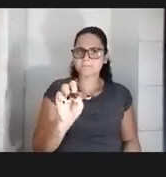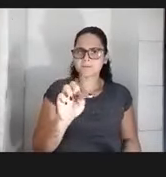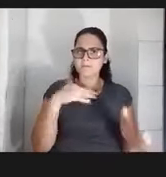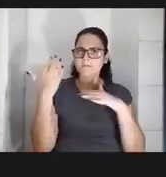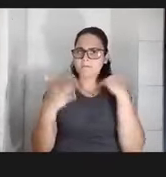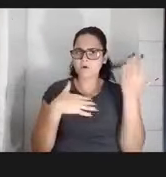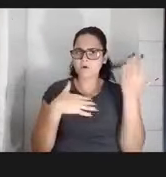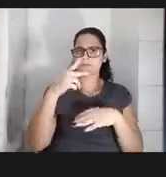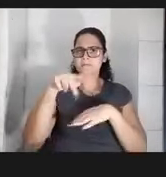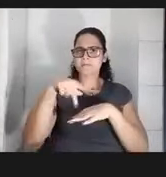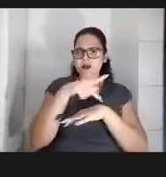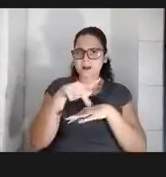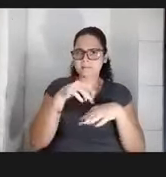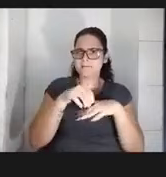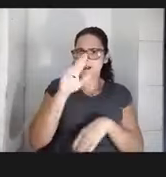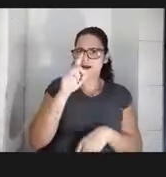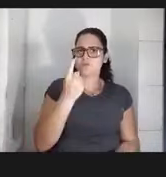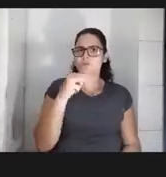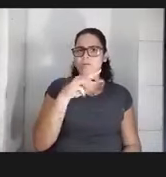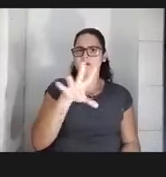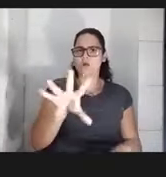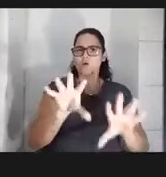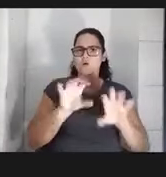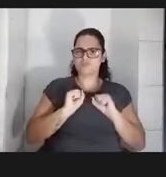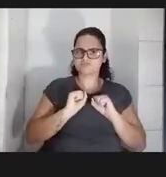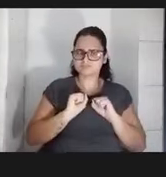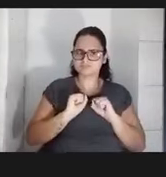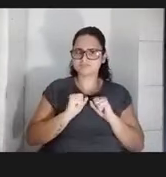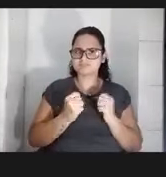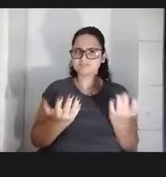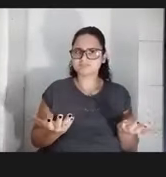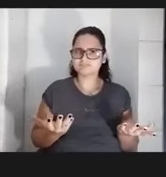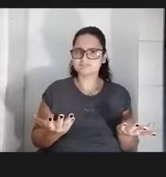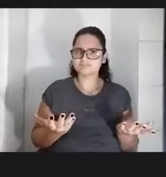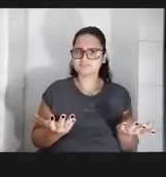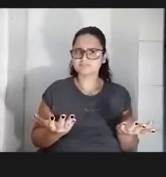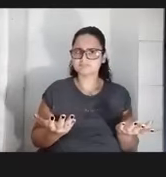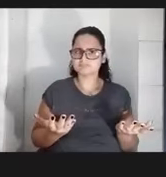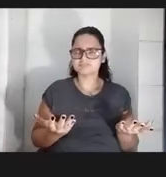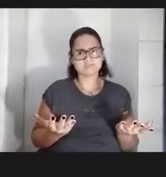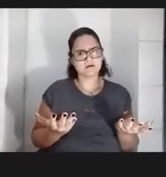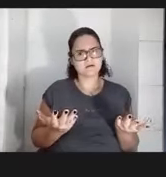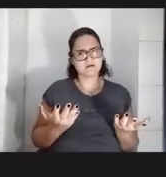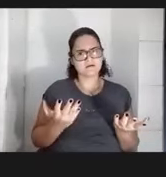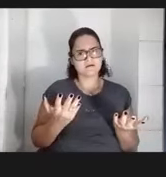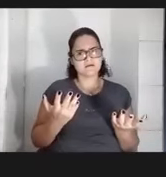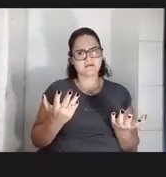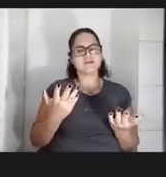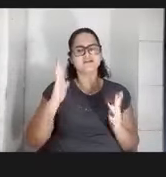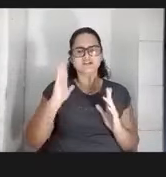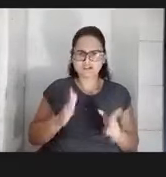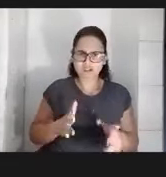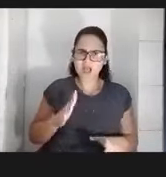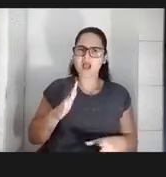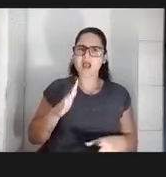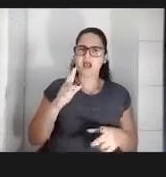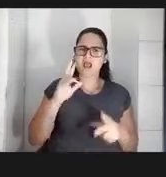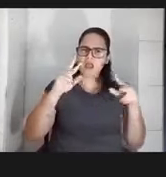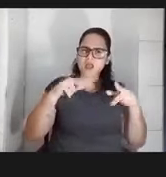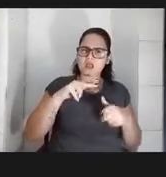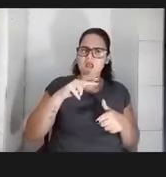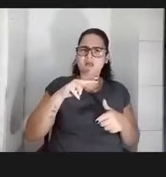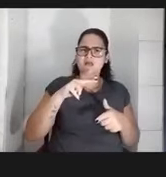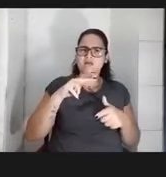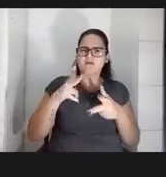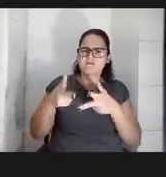de infectados, e depois de ter feito uma visita sobrevoada, né? Uma série de